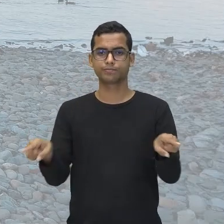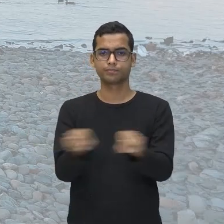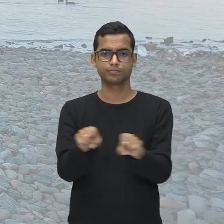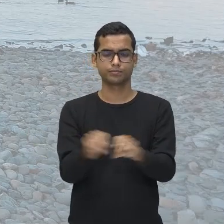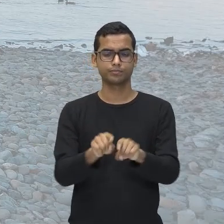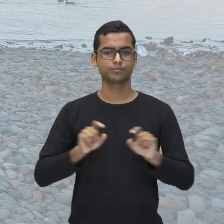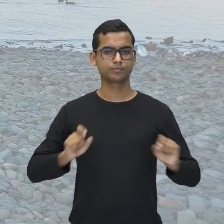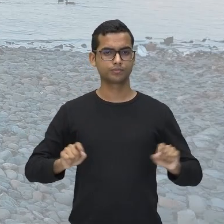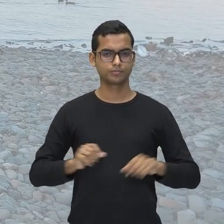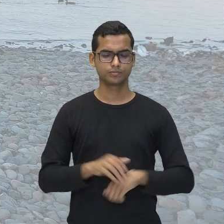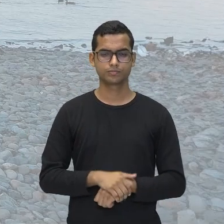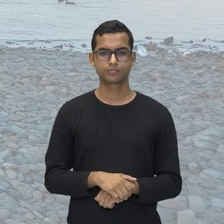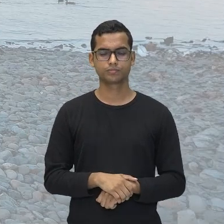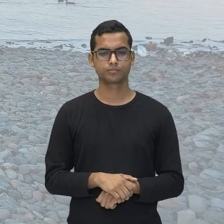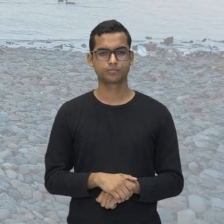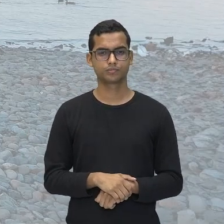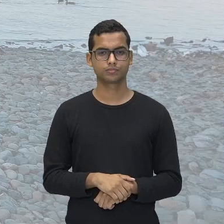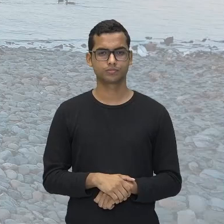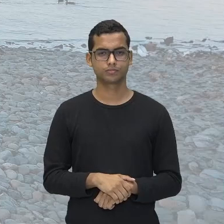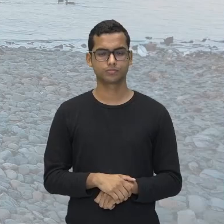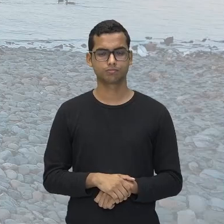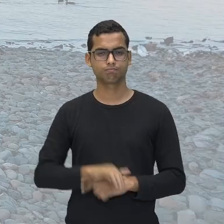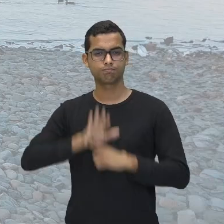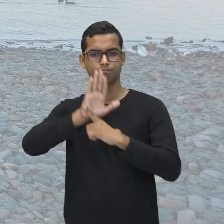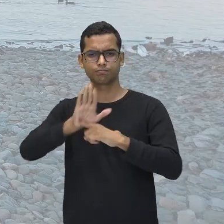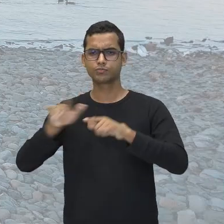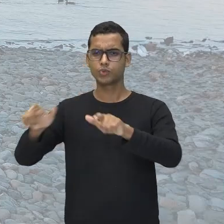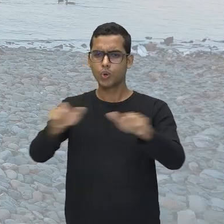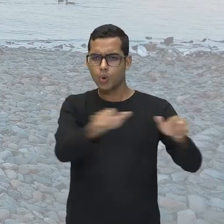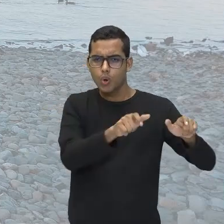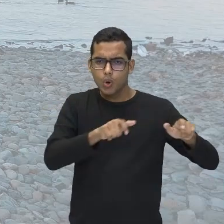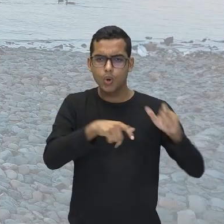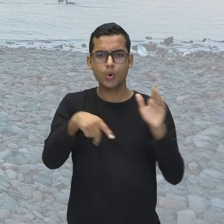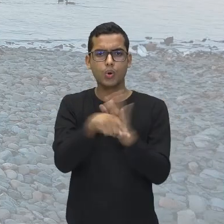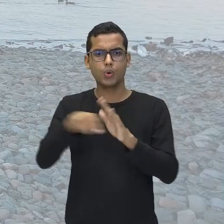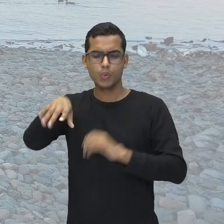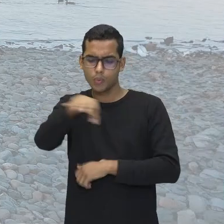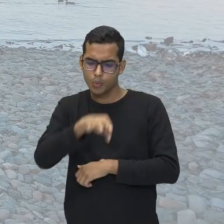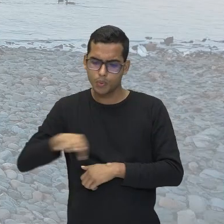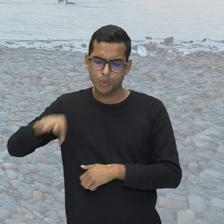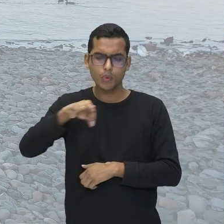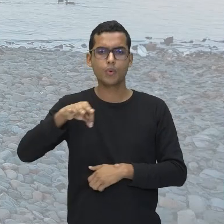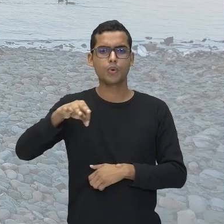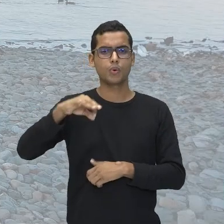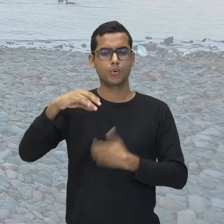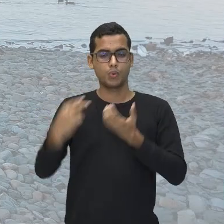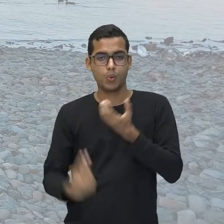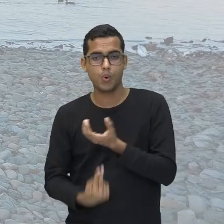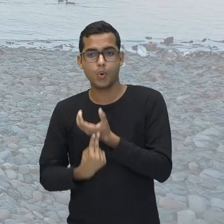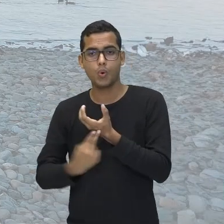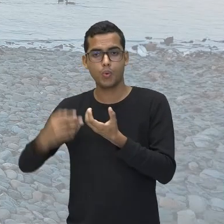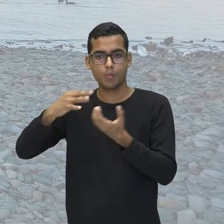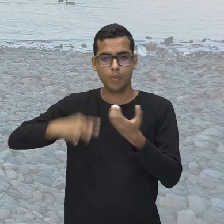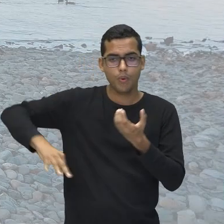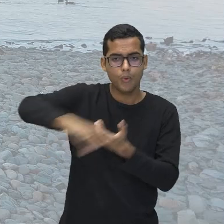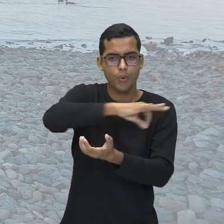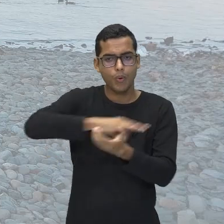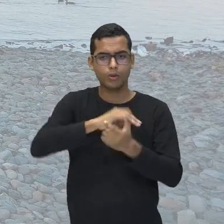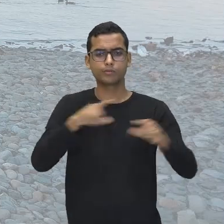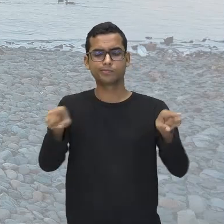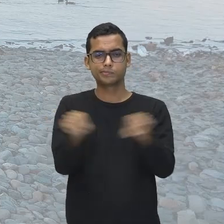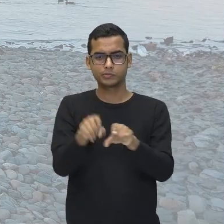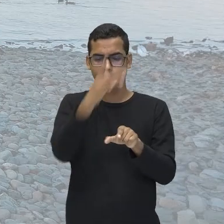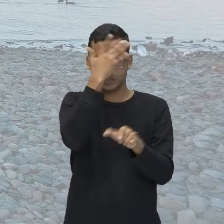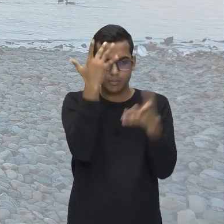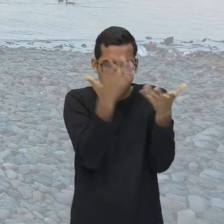geralmente indica os locais sagrados do shintoísmo, que o adepto dessa religião começa